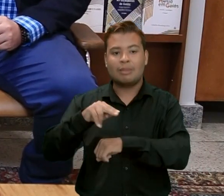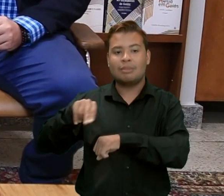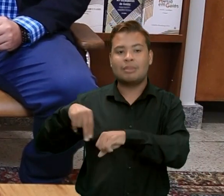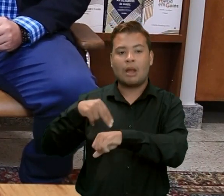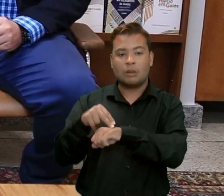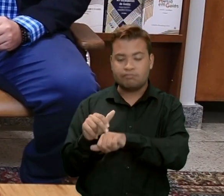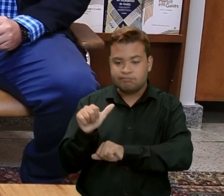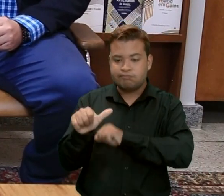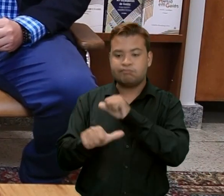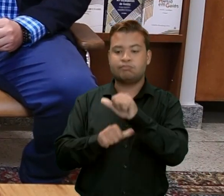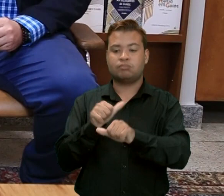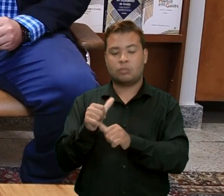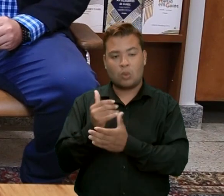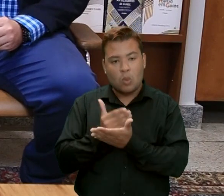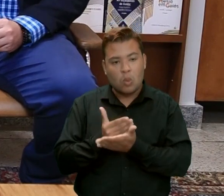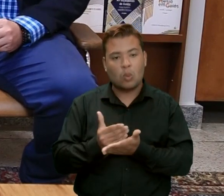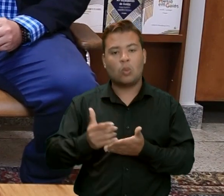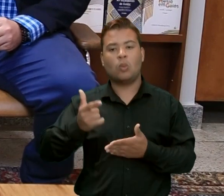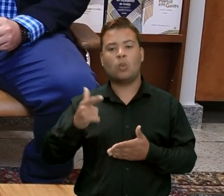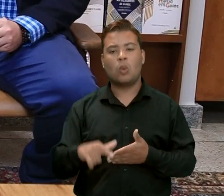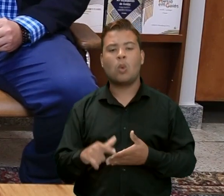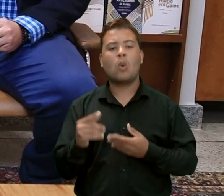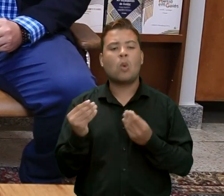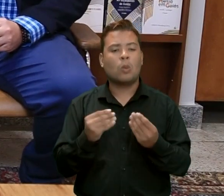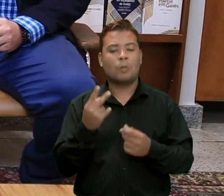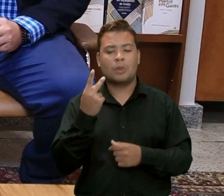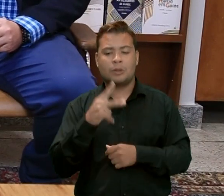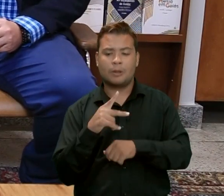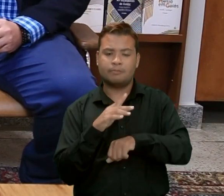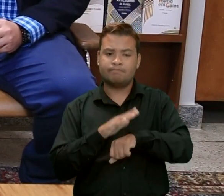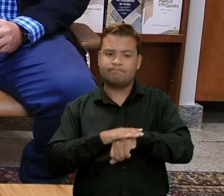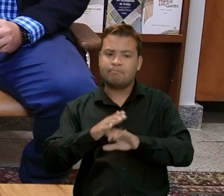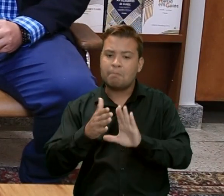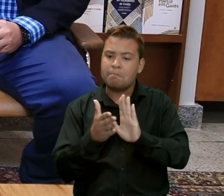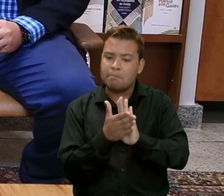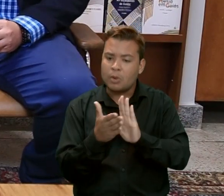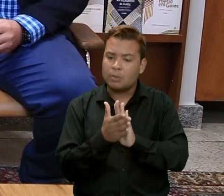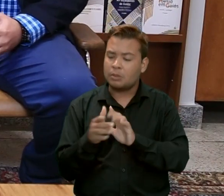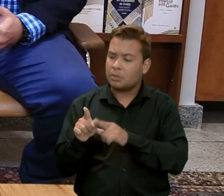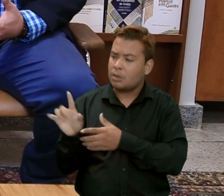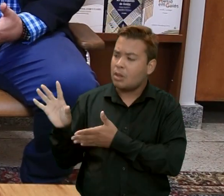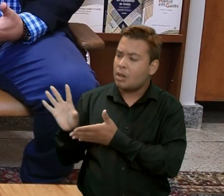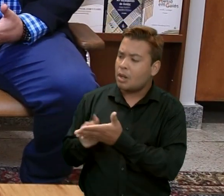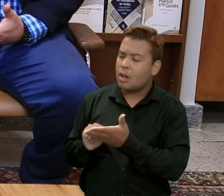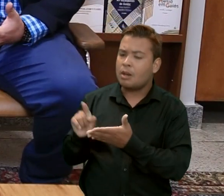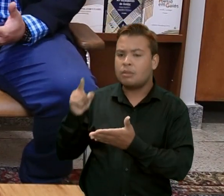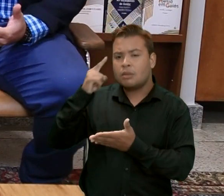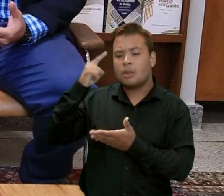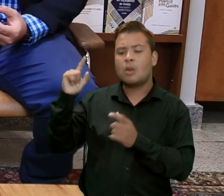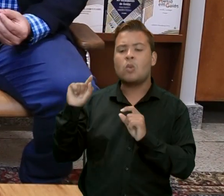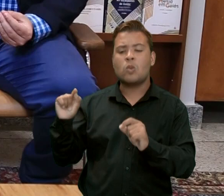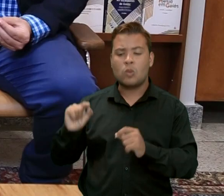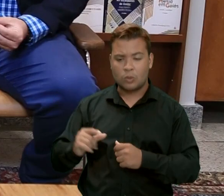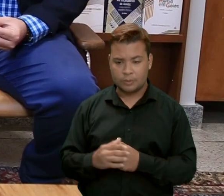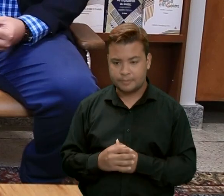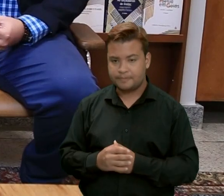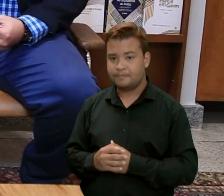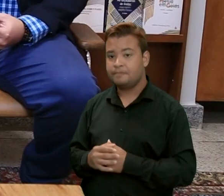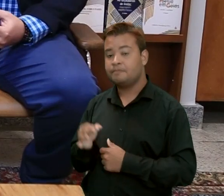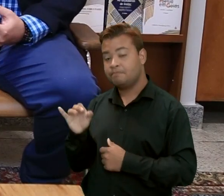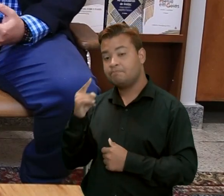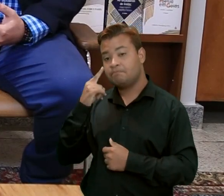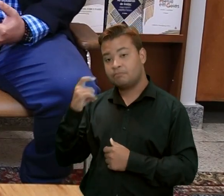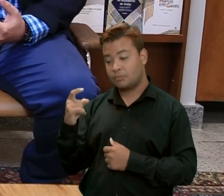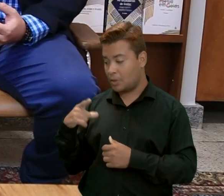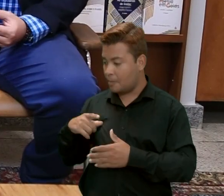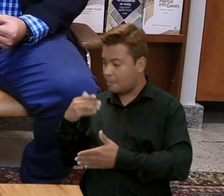em que interpretação que ele fazia e baseado também nas ideias de Simão Bolívar? É muito interessante, justamente pelo processo de independência,